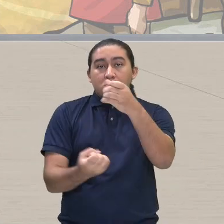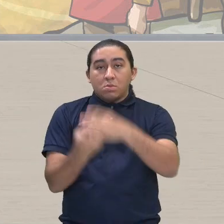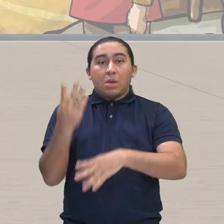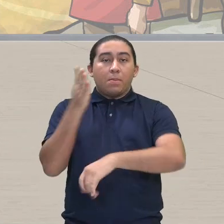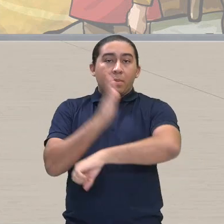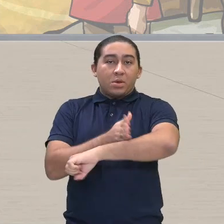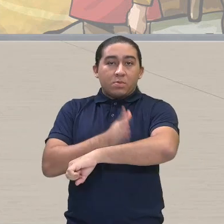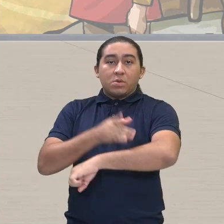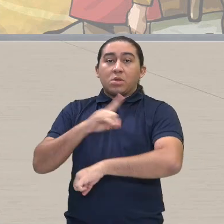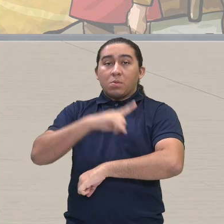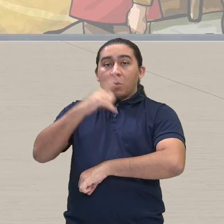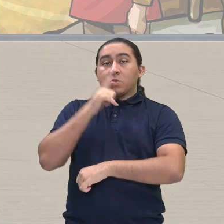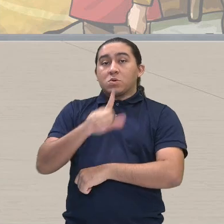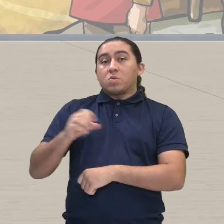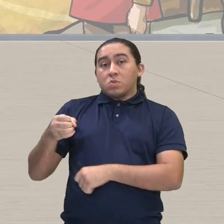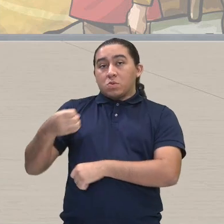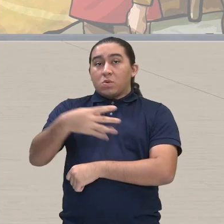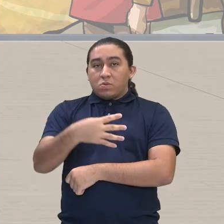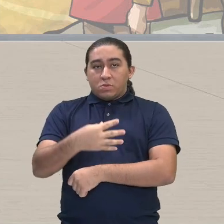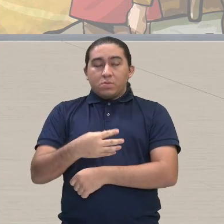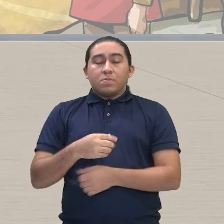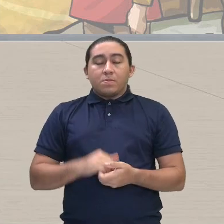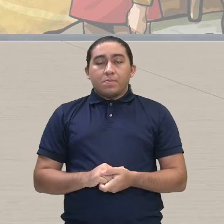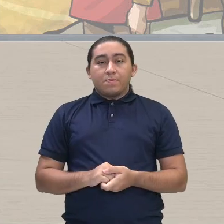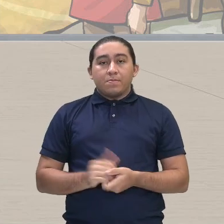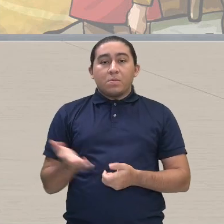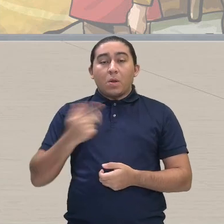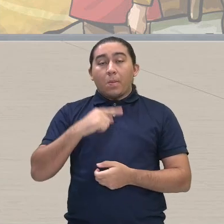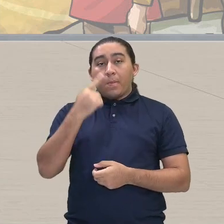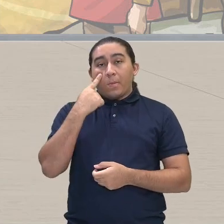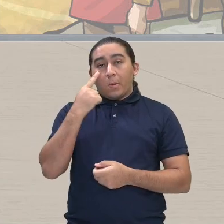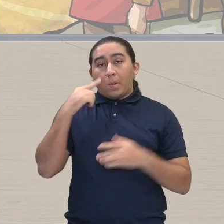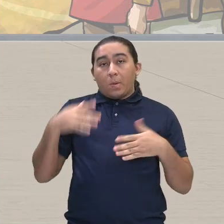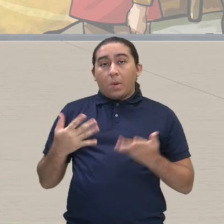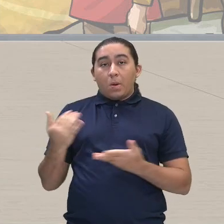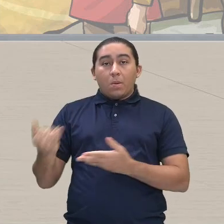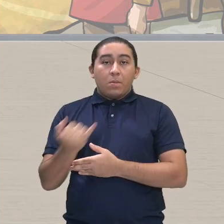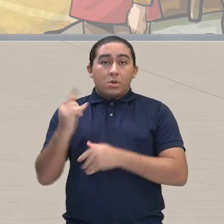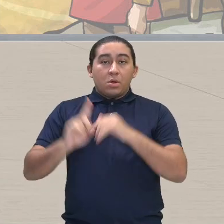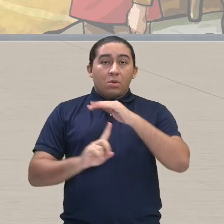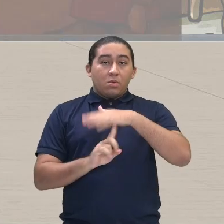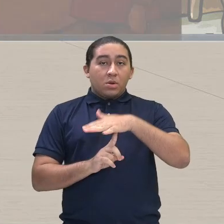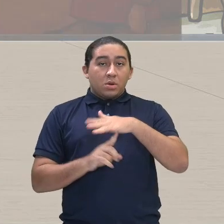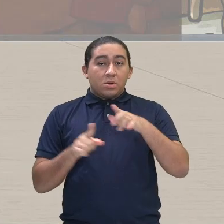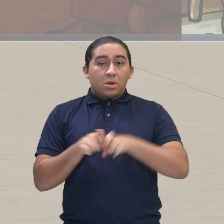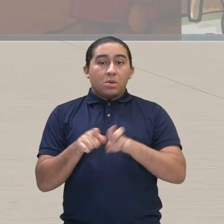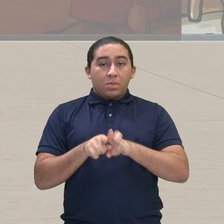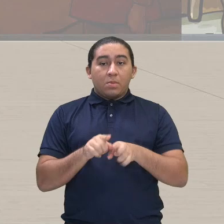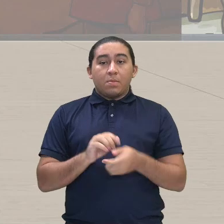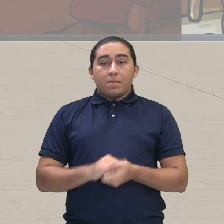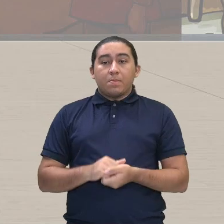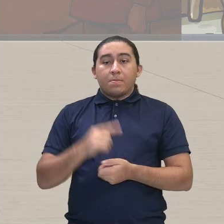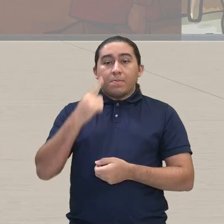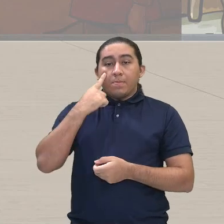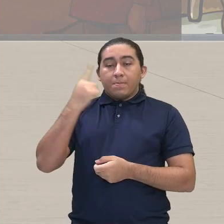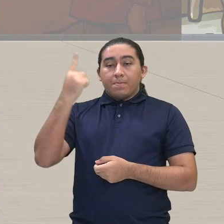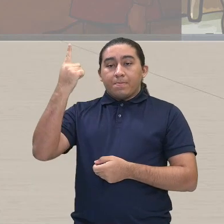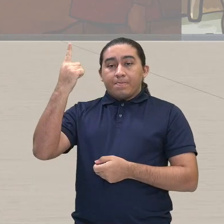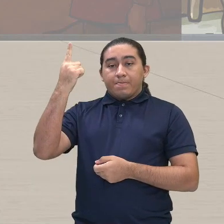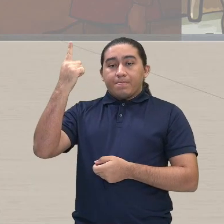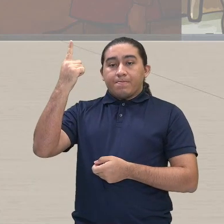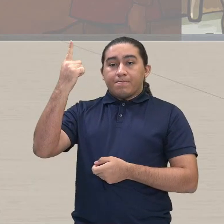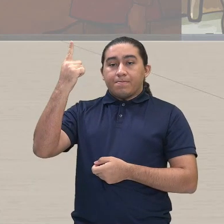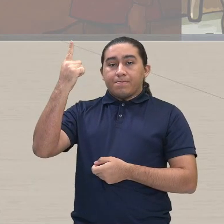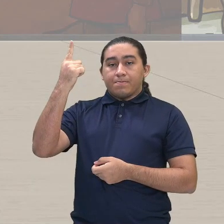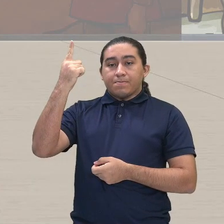também ganhem um novo sopro de vida. Então, vamos ver qual é o papel dessas feiras e dos mercadores nessa questão toda? Então, vamos